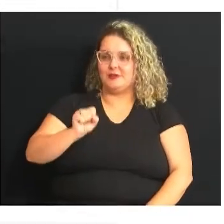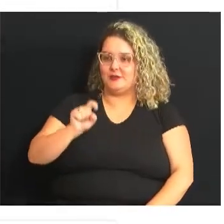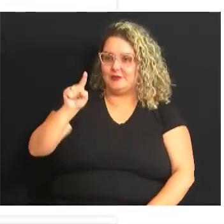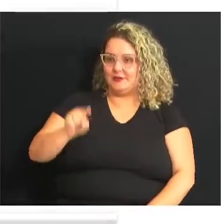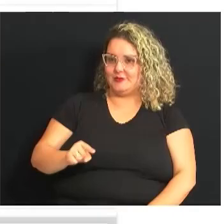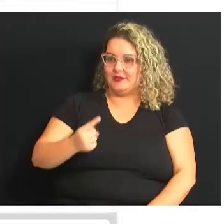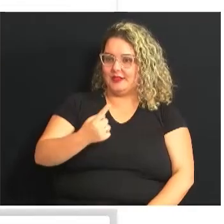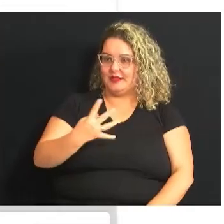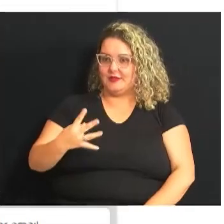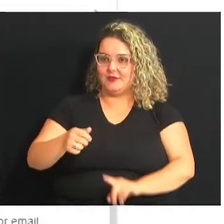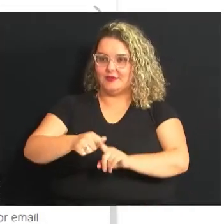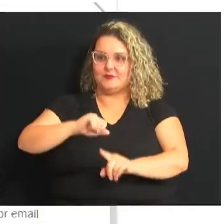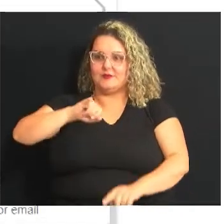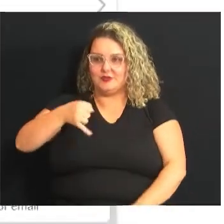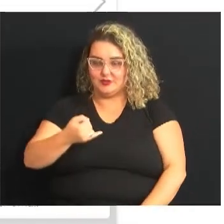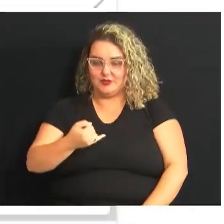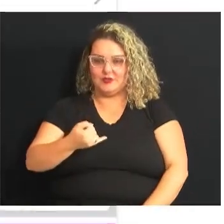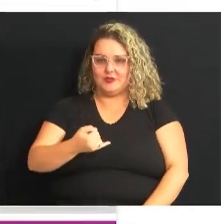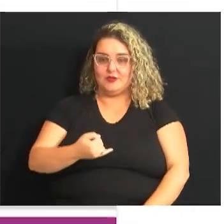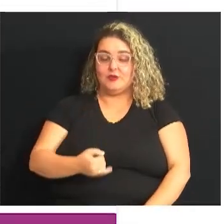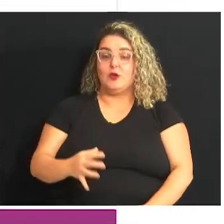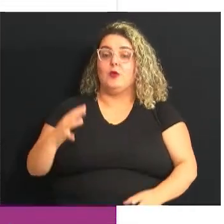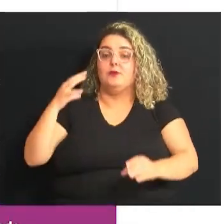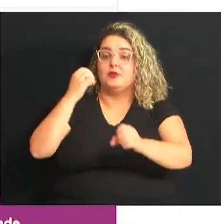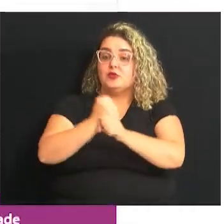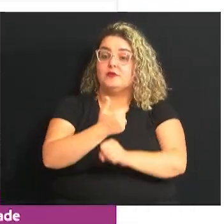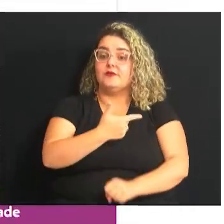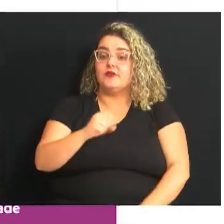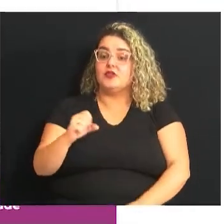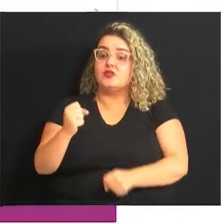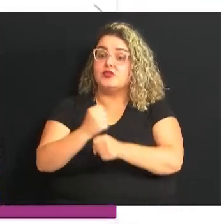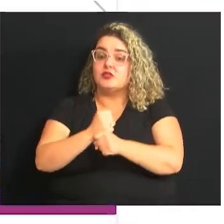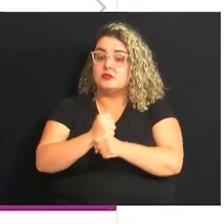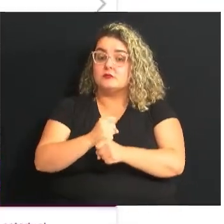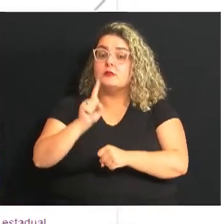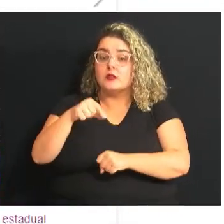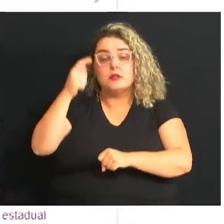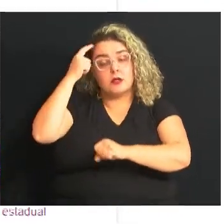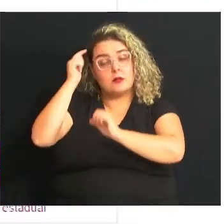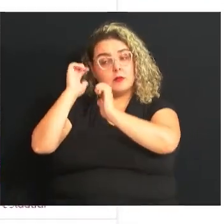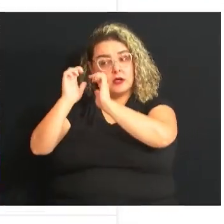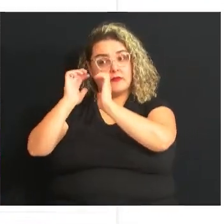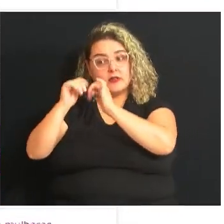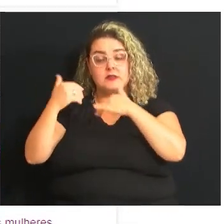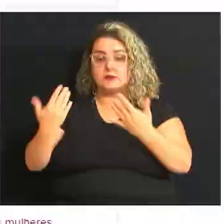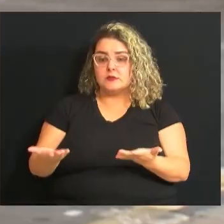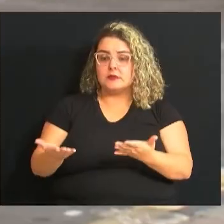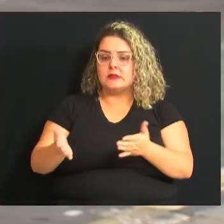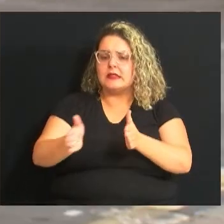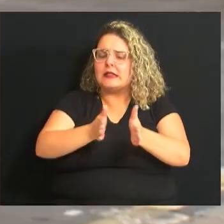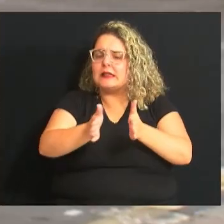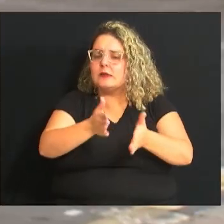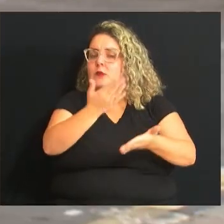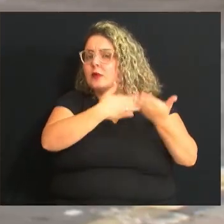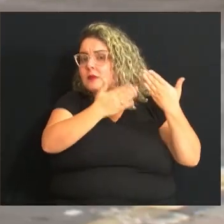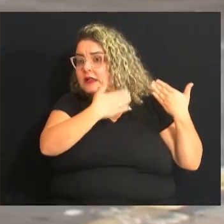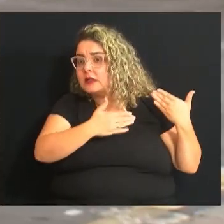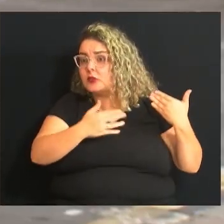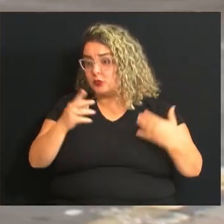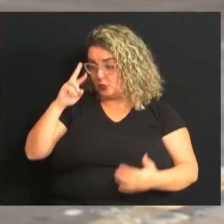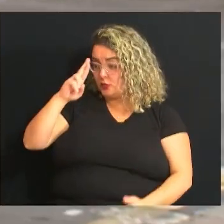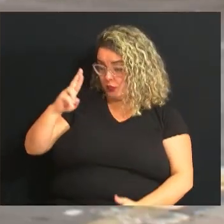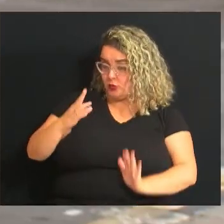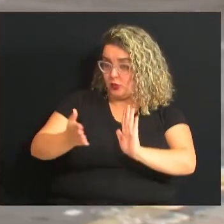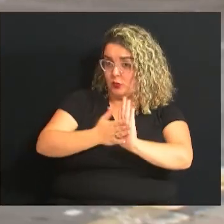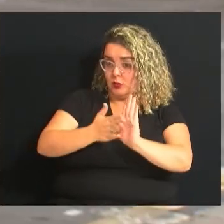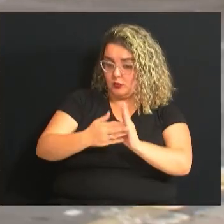1128, de 14 de janeiro, né, completou 20 anos e é uma reflexão, né? Naquela época, né, quando o